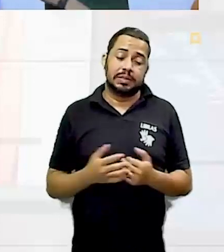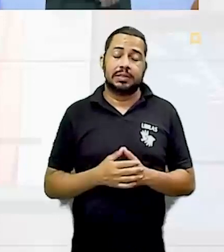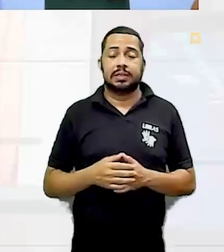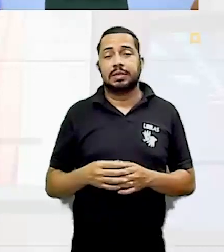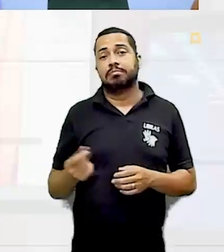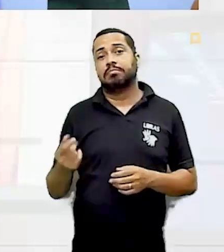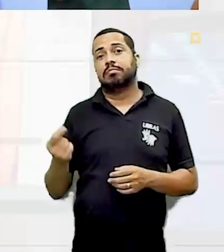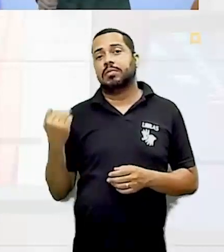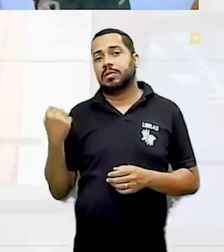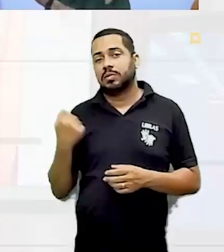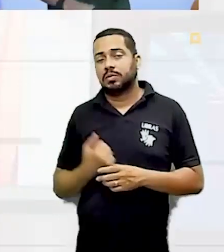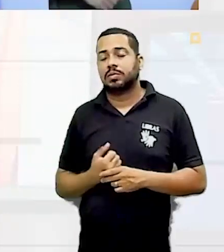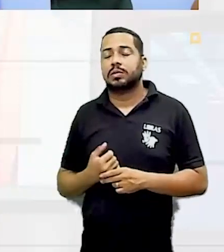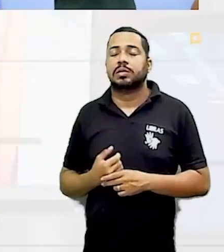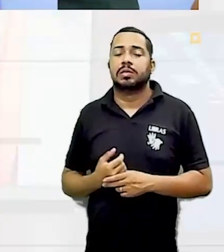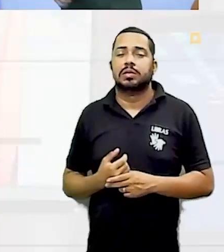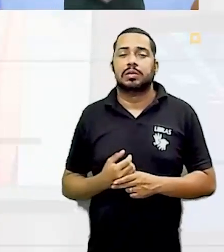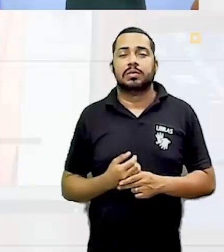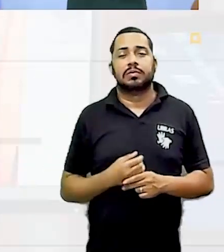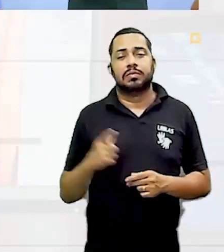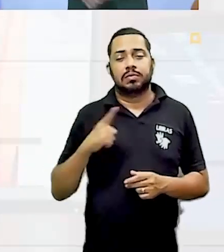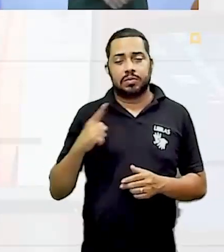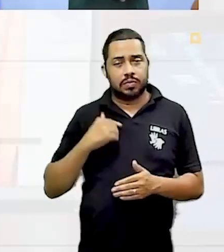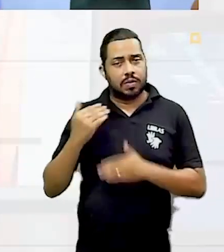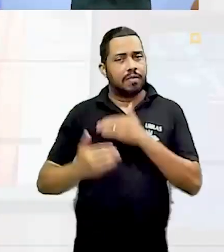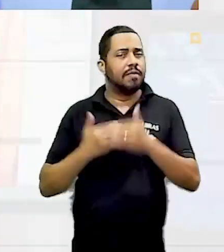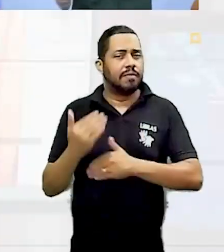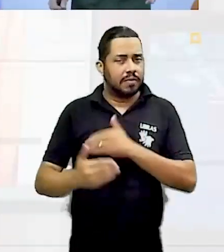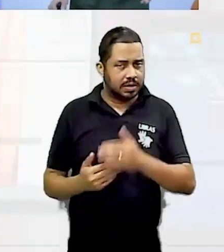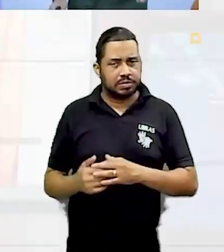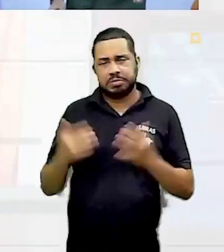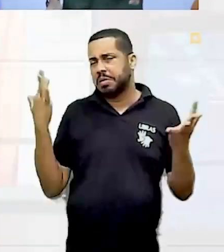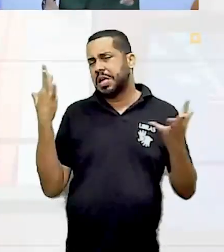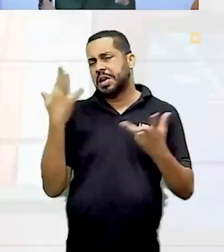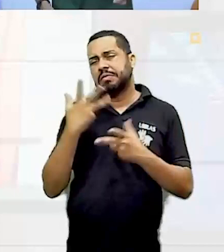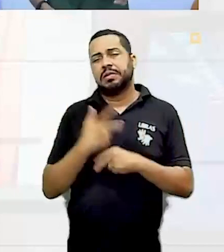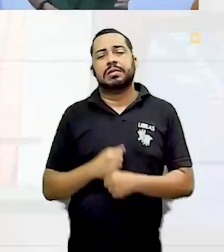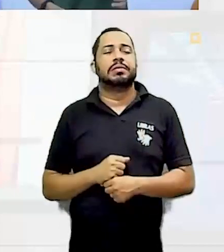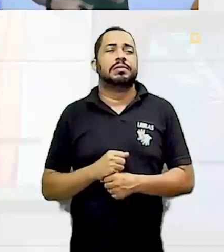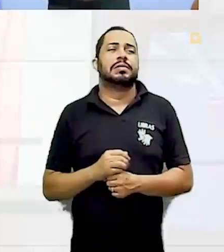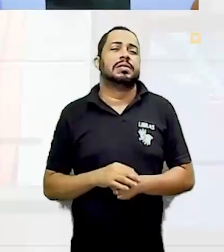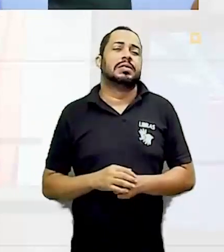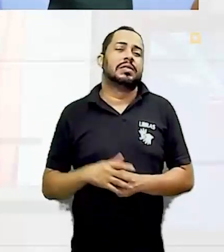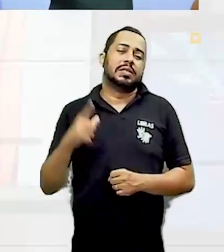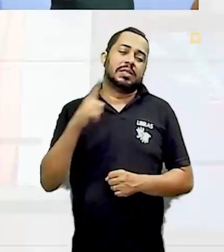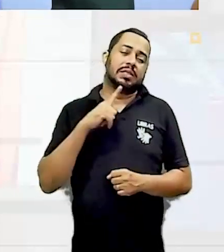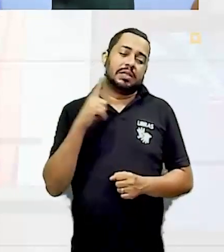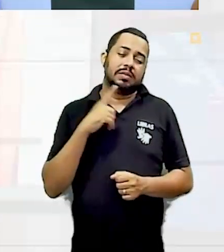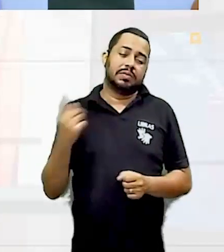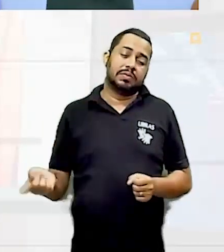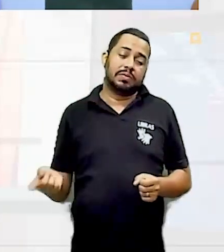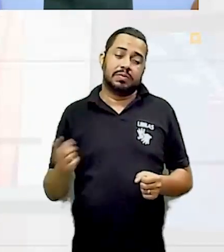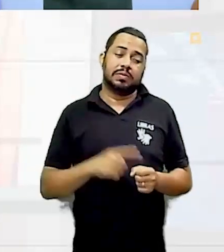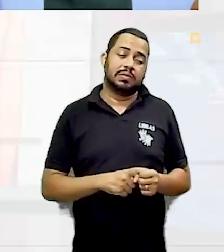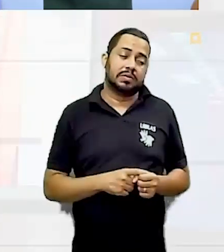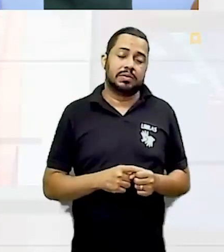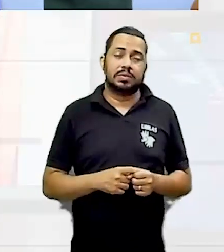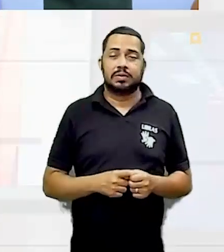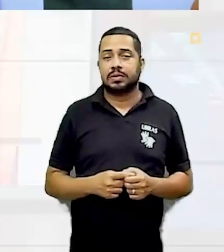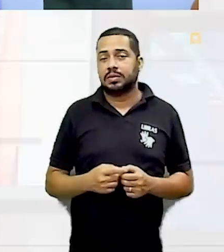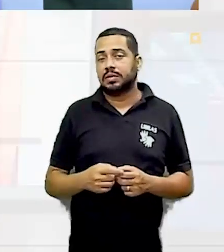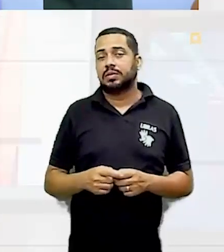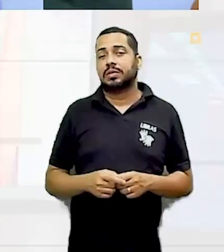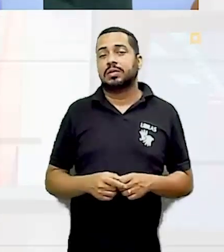na época isso foi um estouro, um avanço maravilhoso. Eles estavam vendo de forma na frente